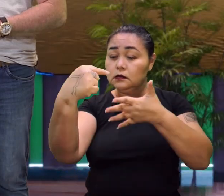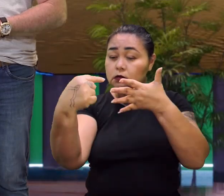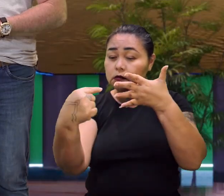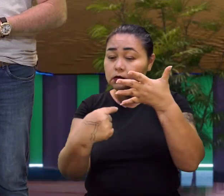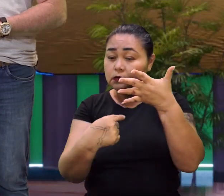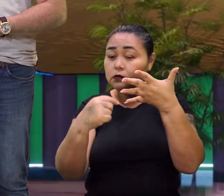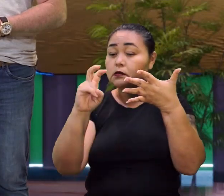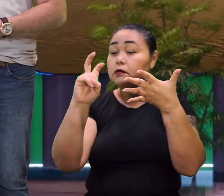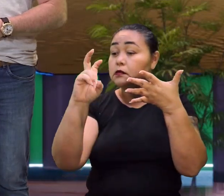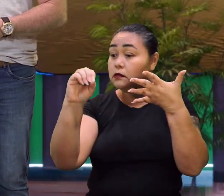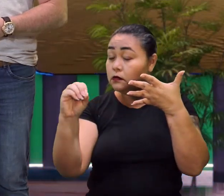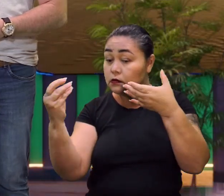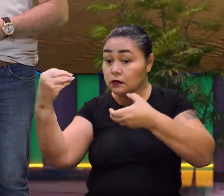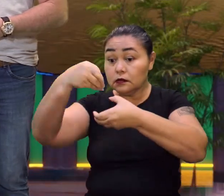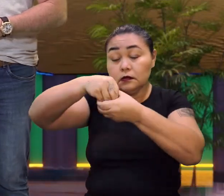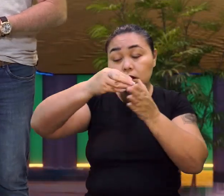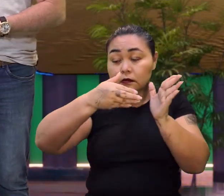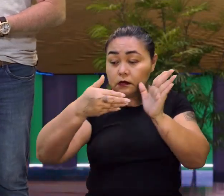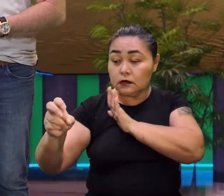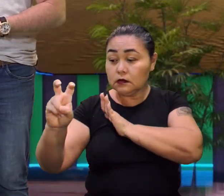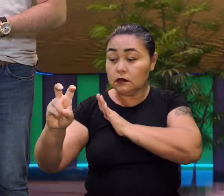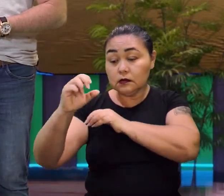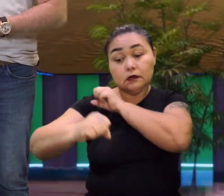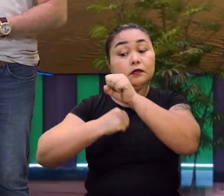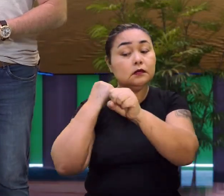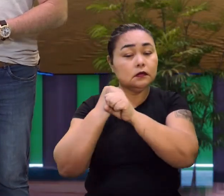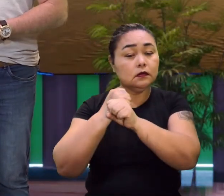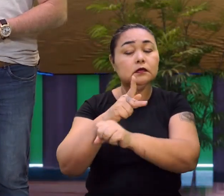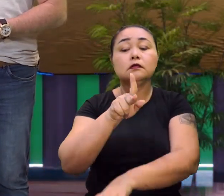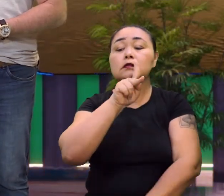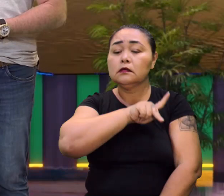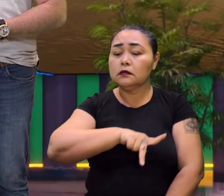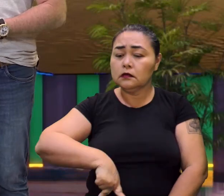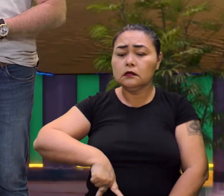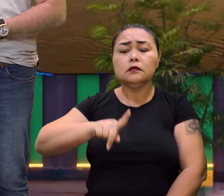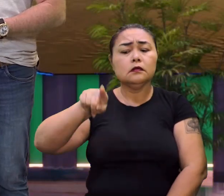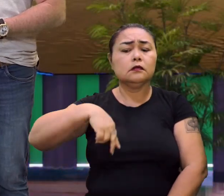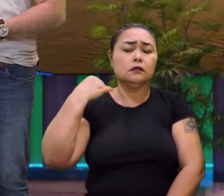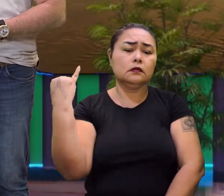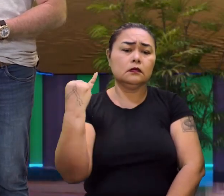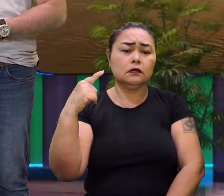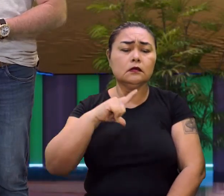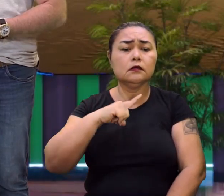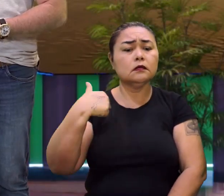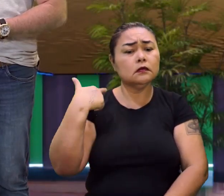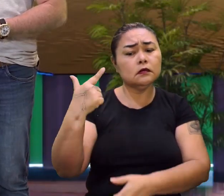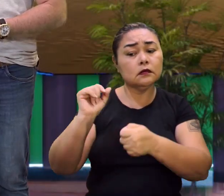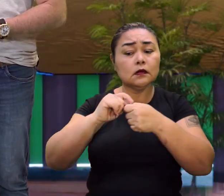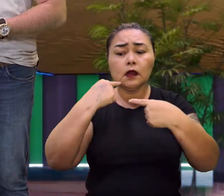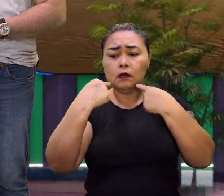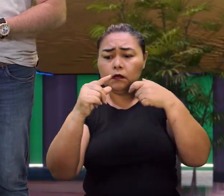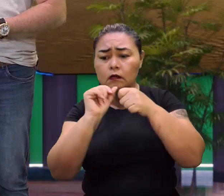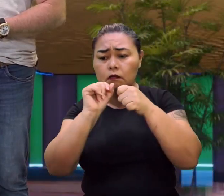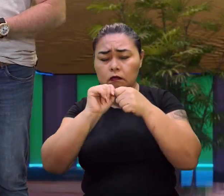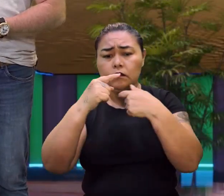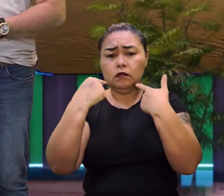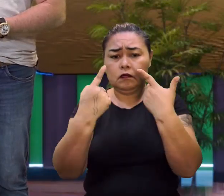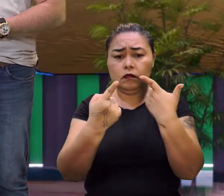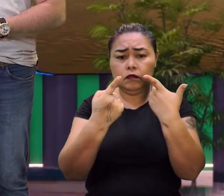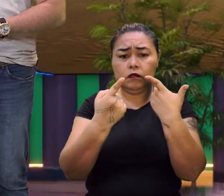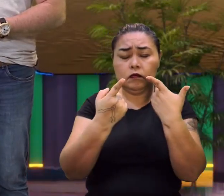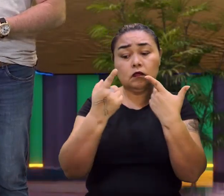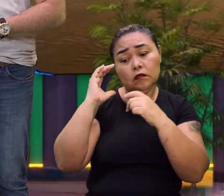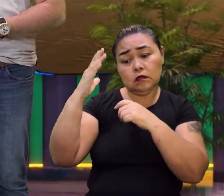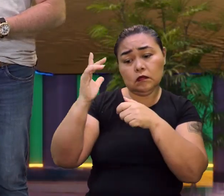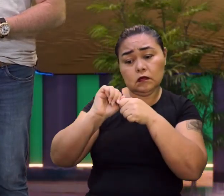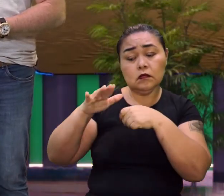50 anos em 5, é Exatamente. isso? Então, ele foi um presidente muito importante. Com Ao mesmo certeza. tempo que a gente faz essa crítica, uma crítica